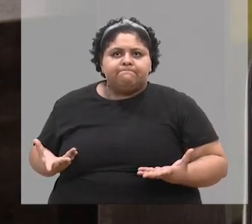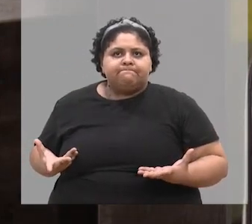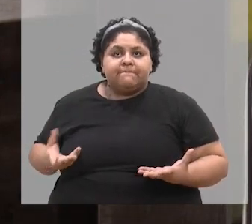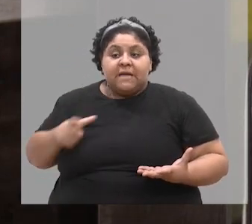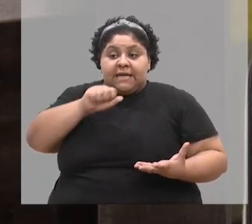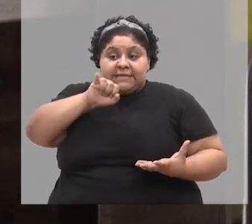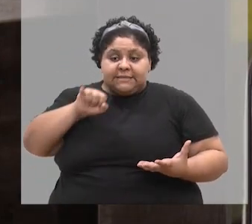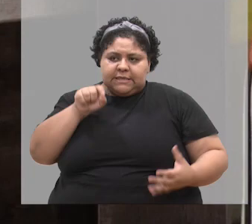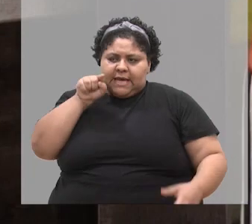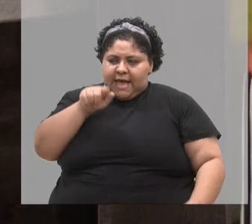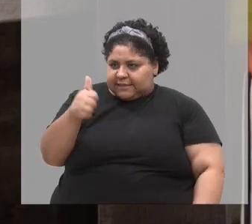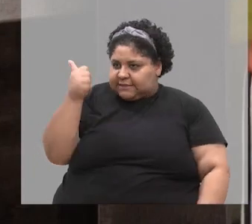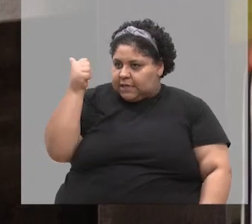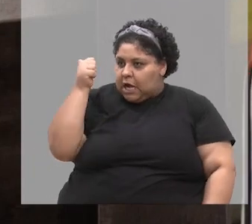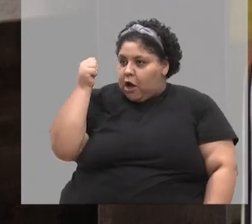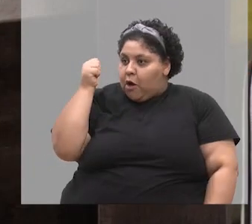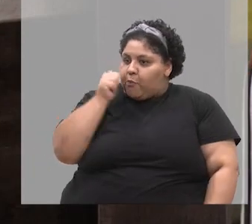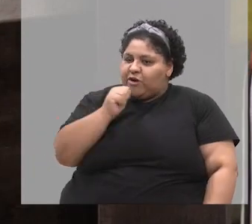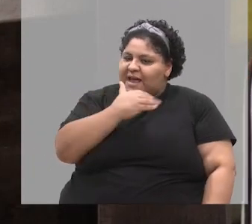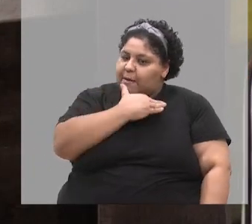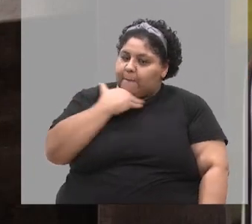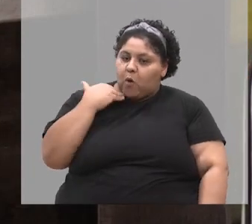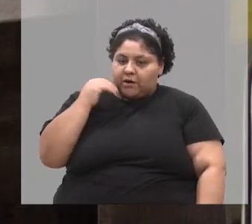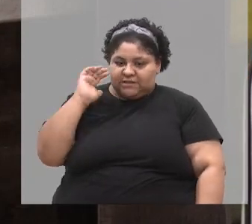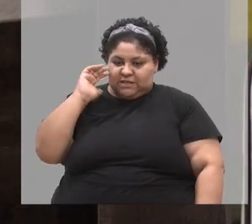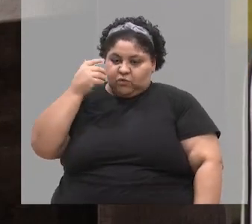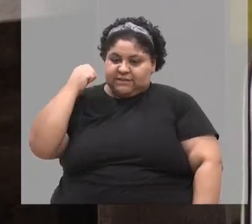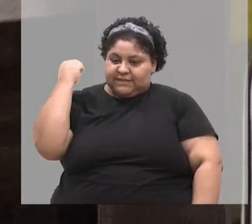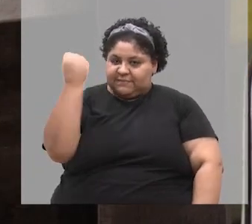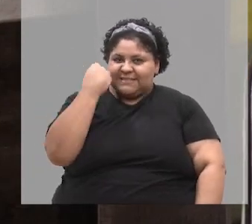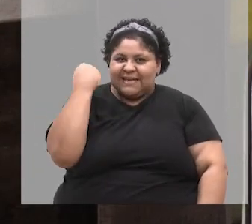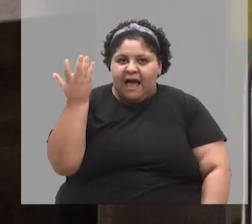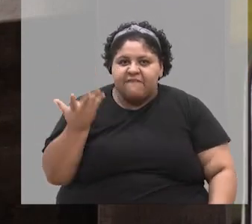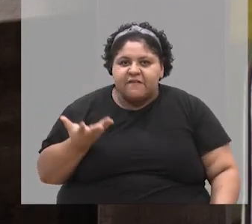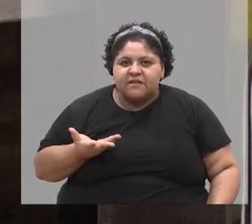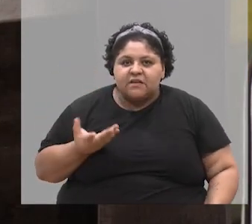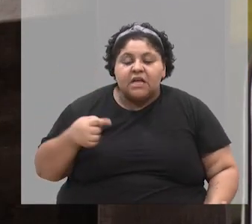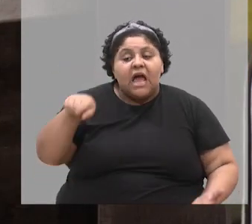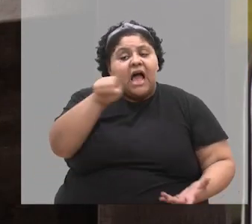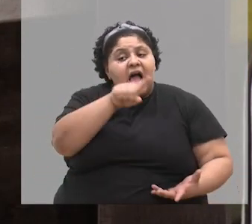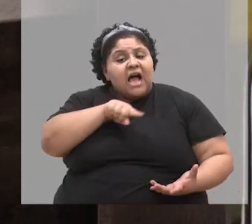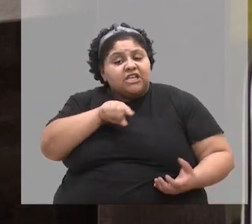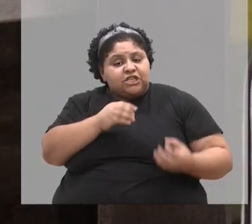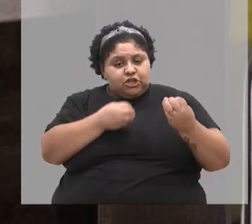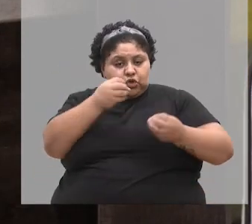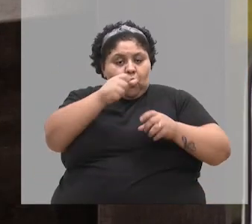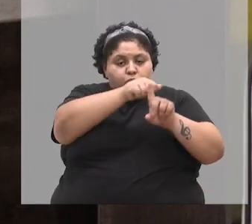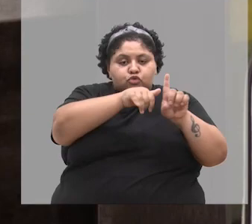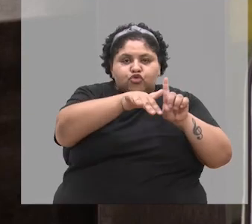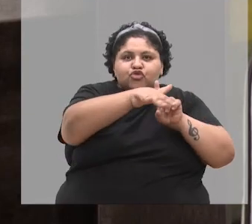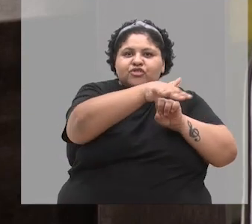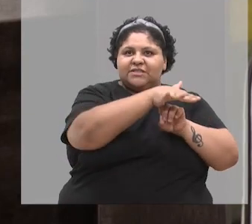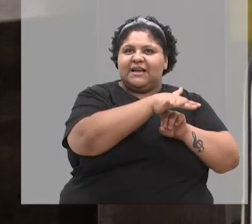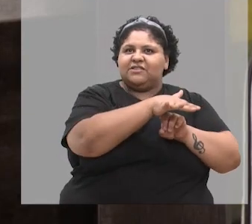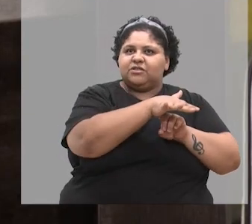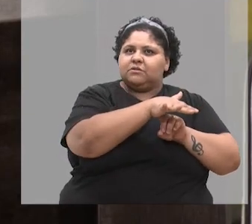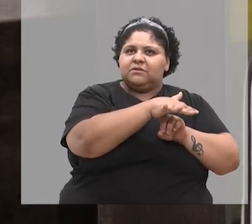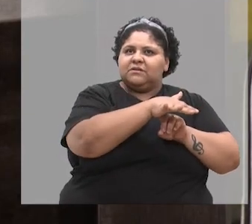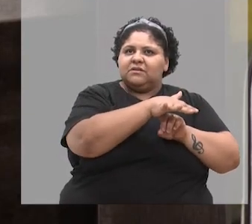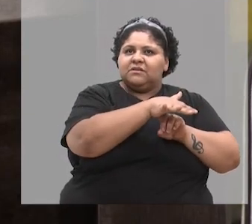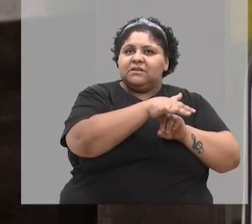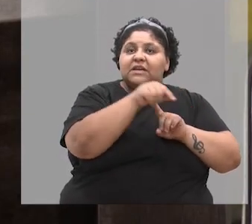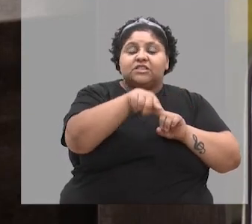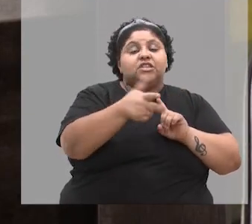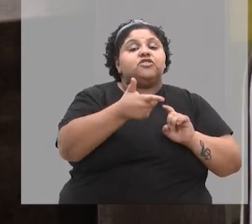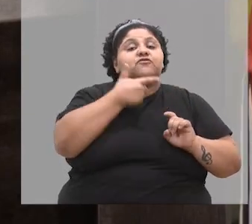violência. E se essa mulher fosse morta, e se acontecesse algo mais grave, a gente, enquanto sociedade, falha